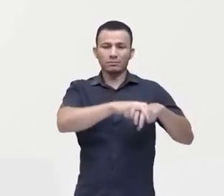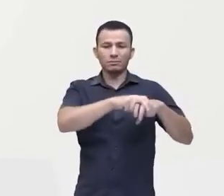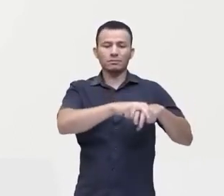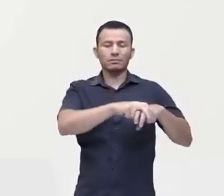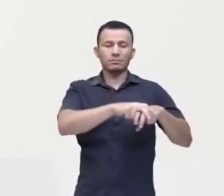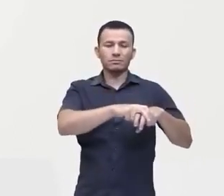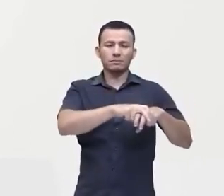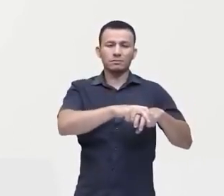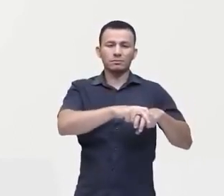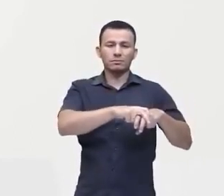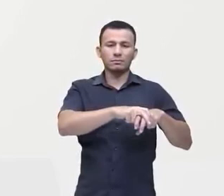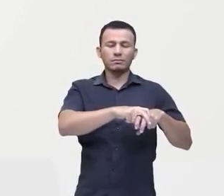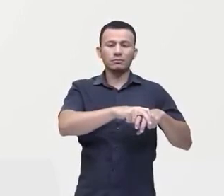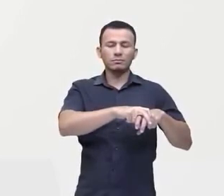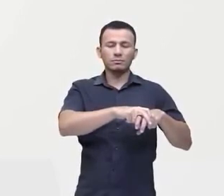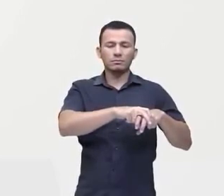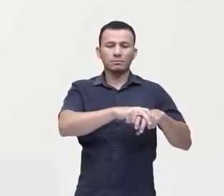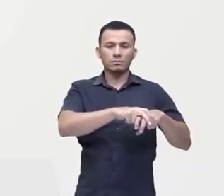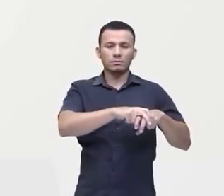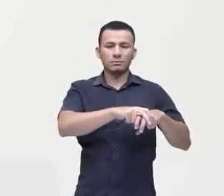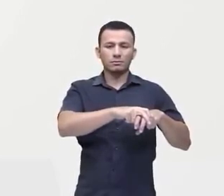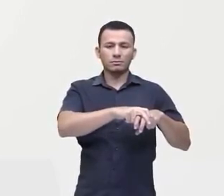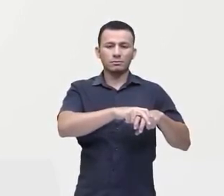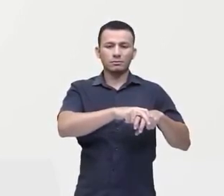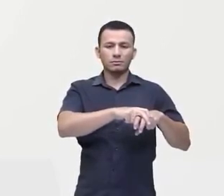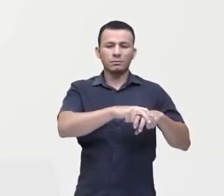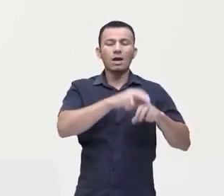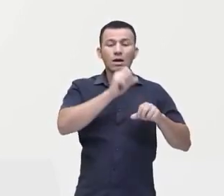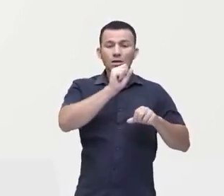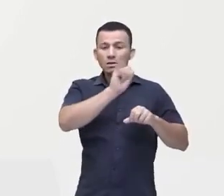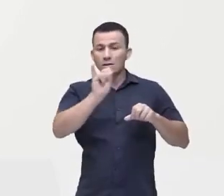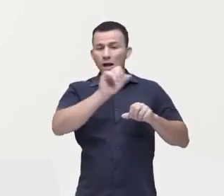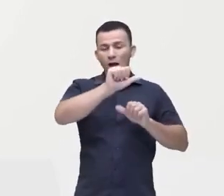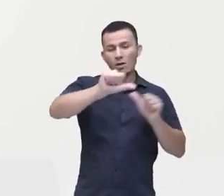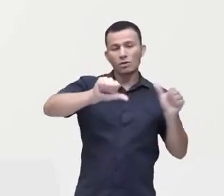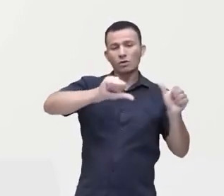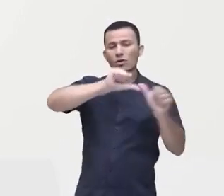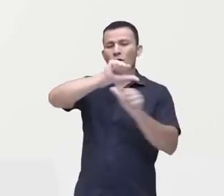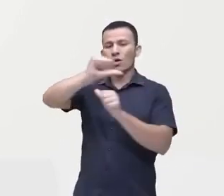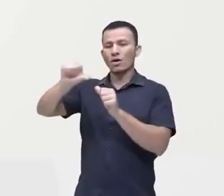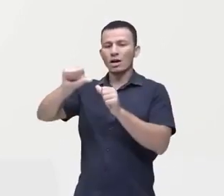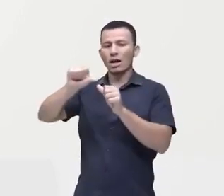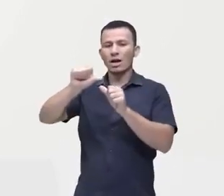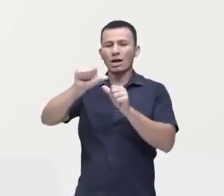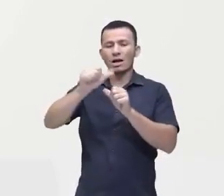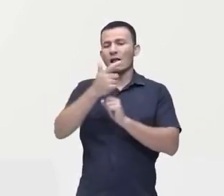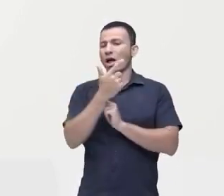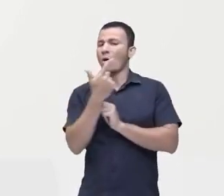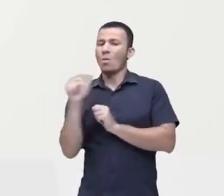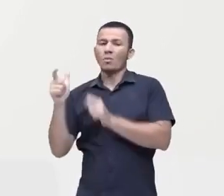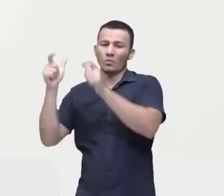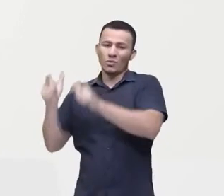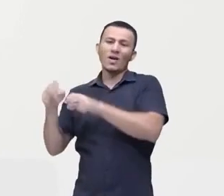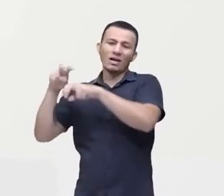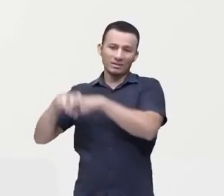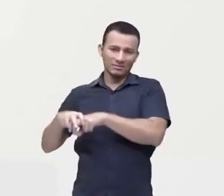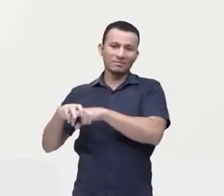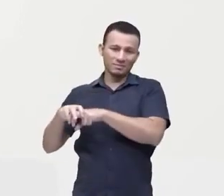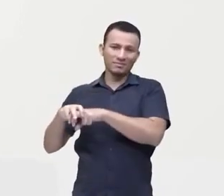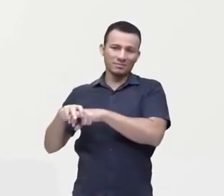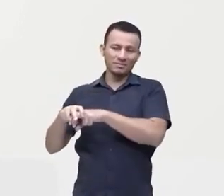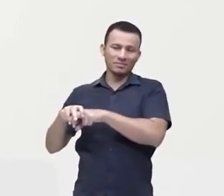jeito, quando nós arrumarmos diferente, ela já vai sentar em outro lugar. O ponto,